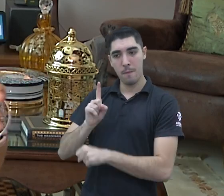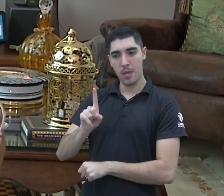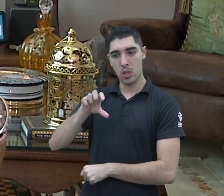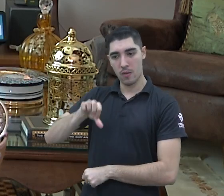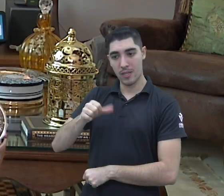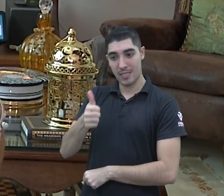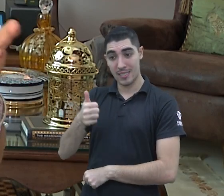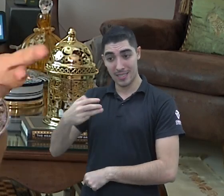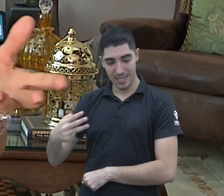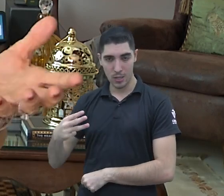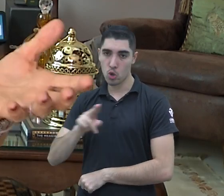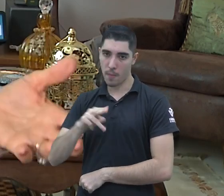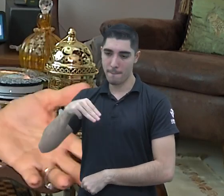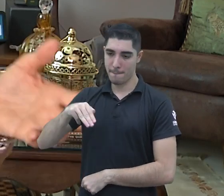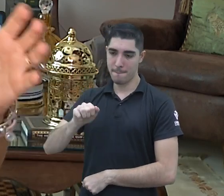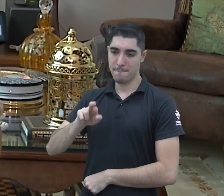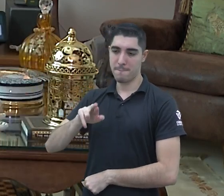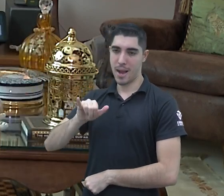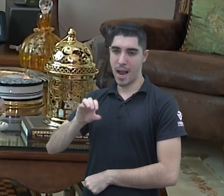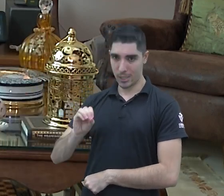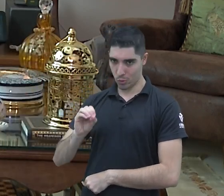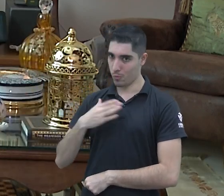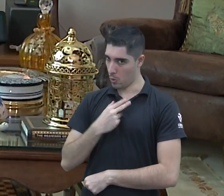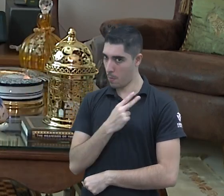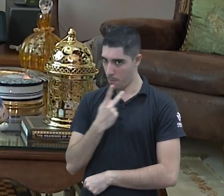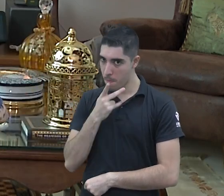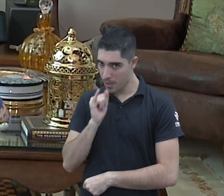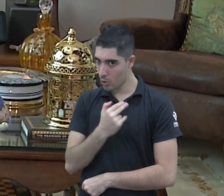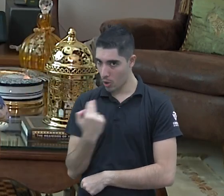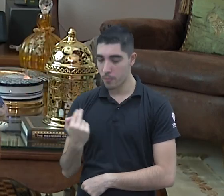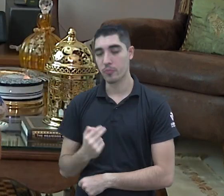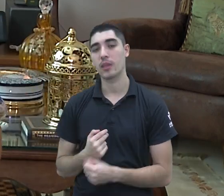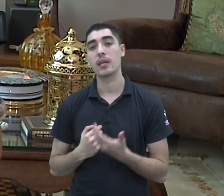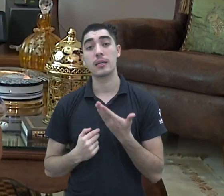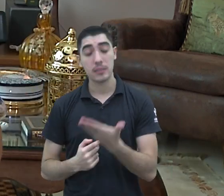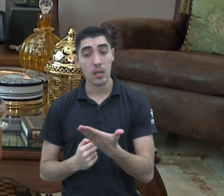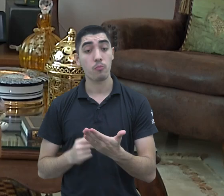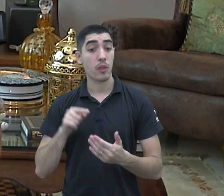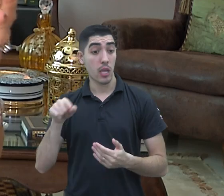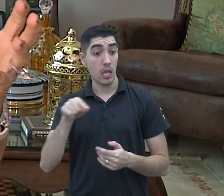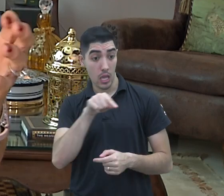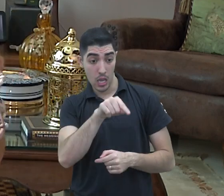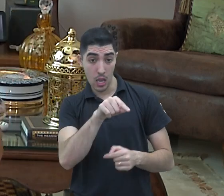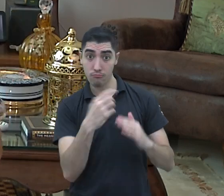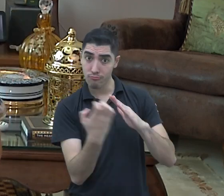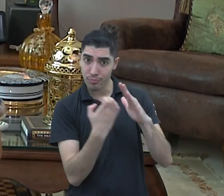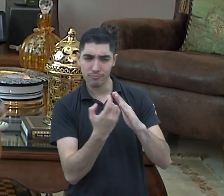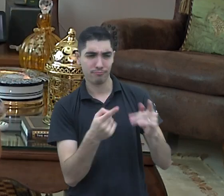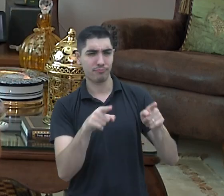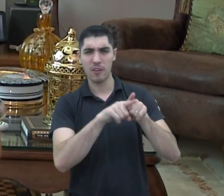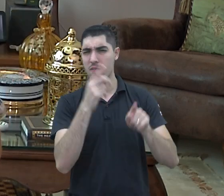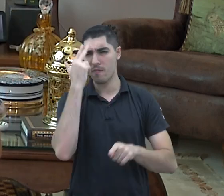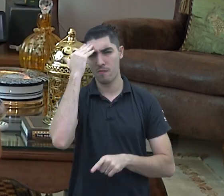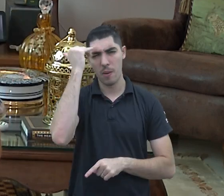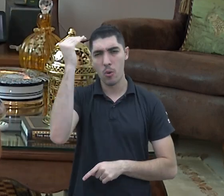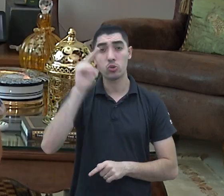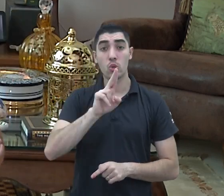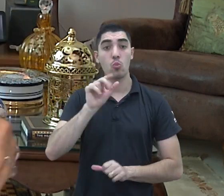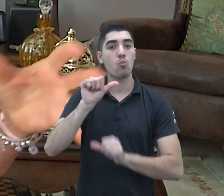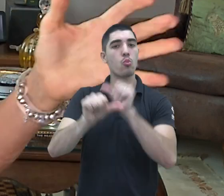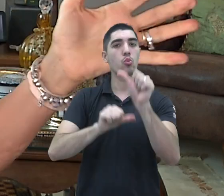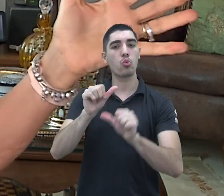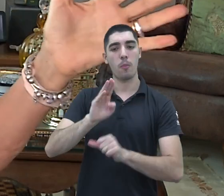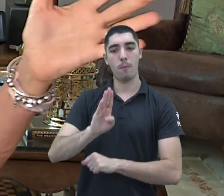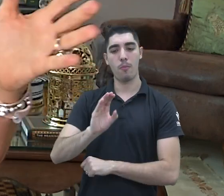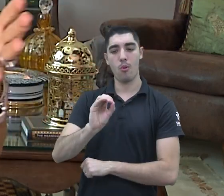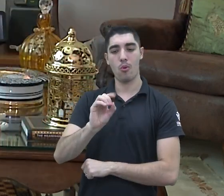o meu pai é de 13, que é o Mário Bonadio. Essa fábrica que ele foi sócio virou a famosa porcelana Posani.